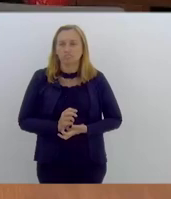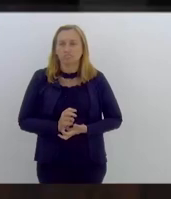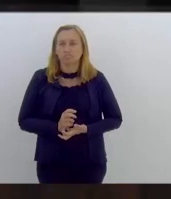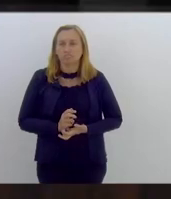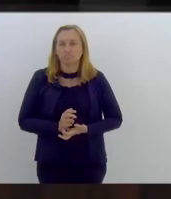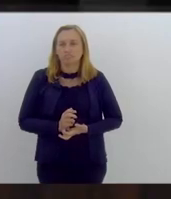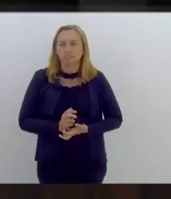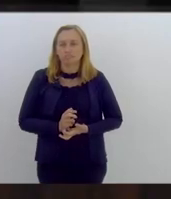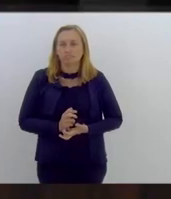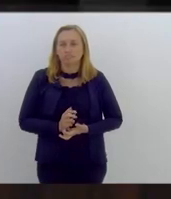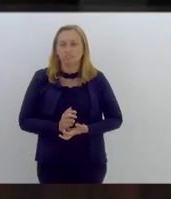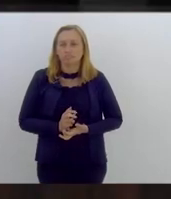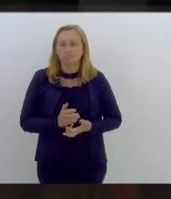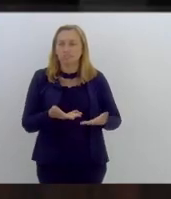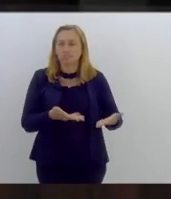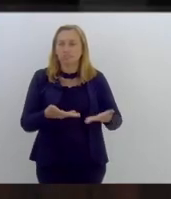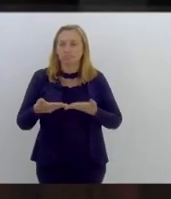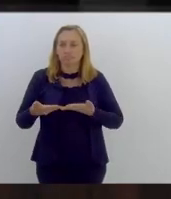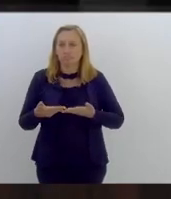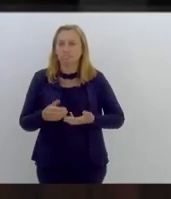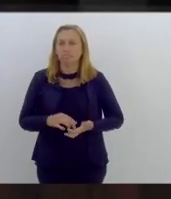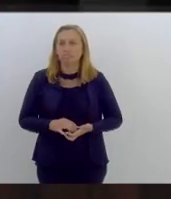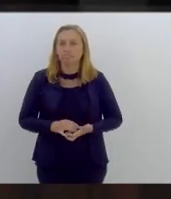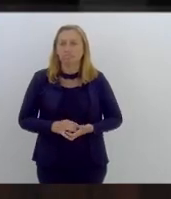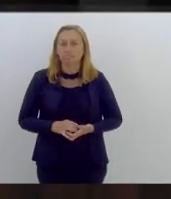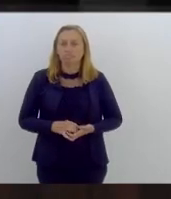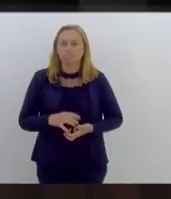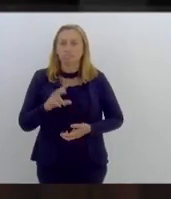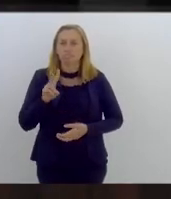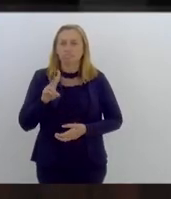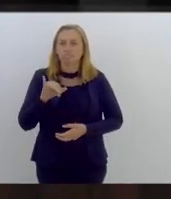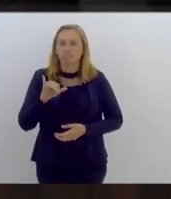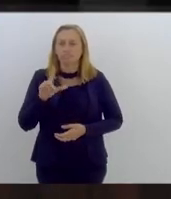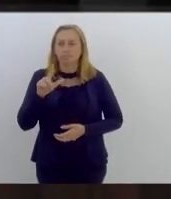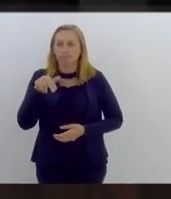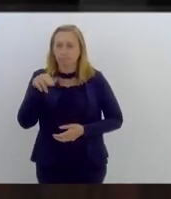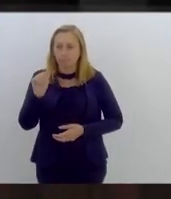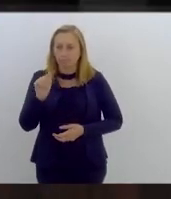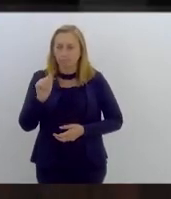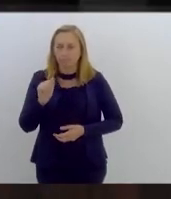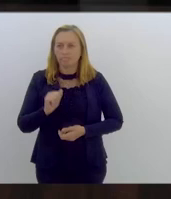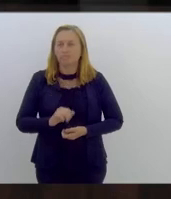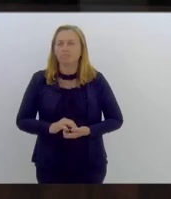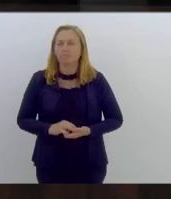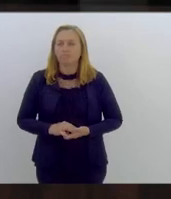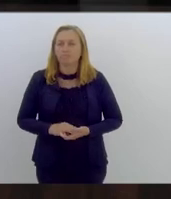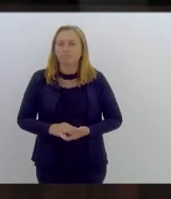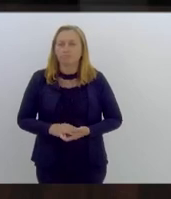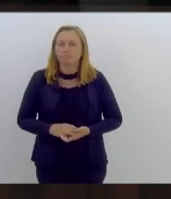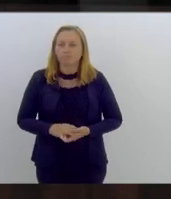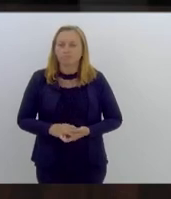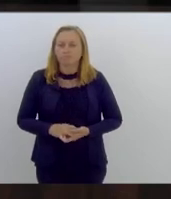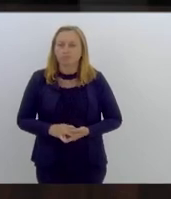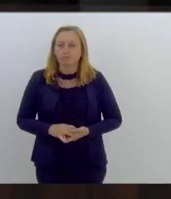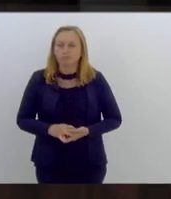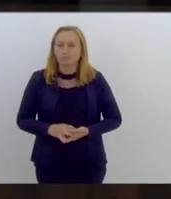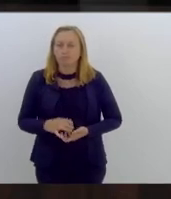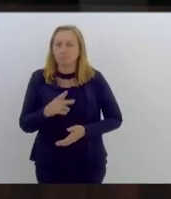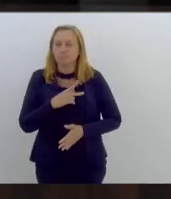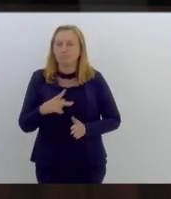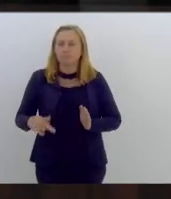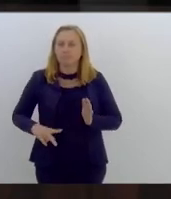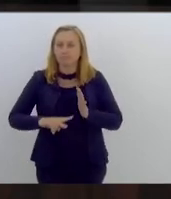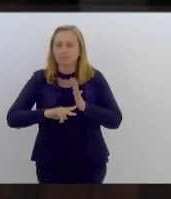Quero convidar a senhora Vilma Silveira Souza Leal, presidente do Sindicato dos Servidores